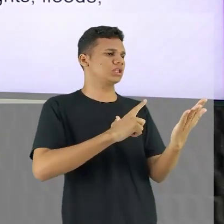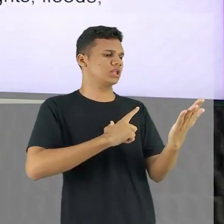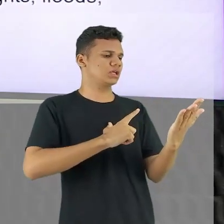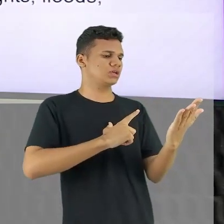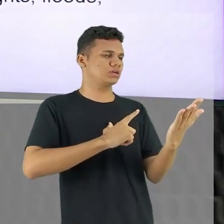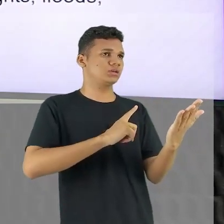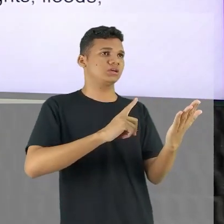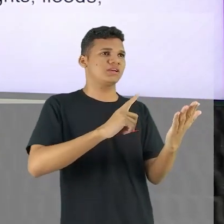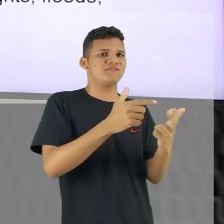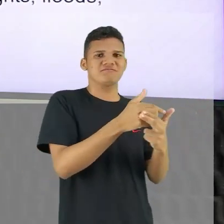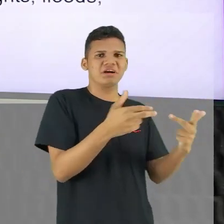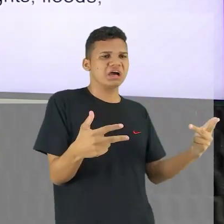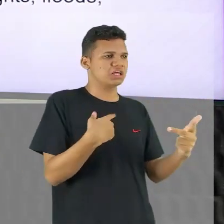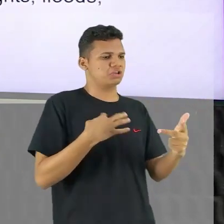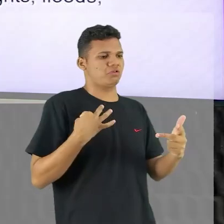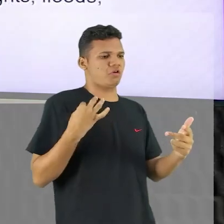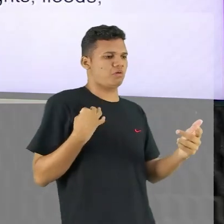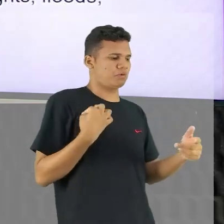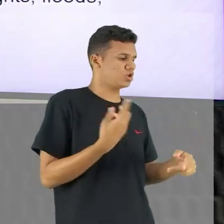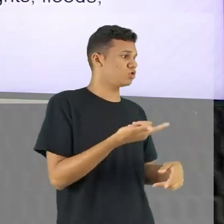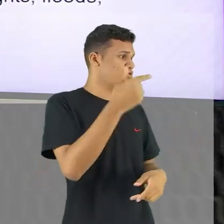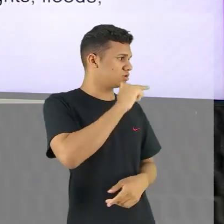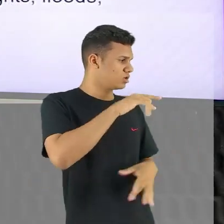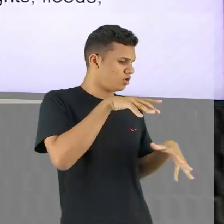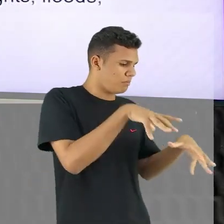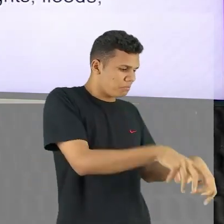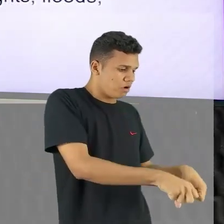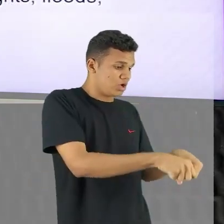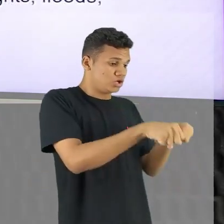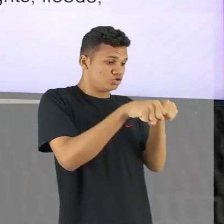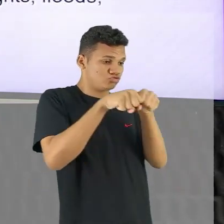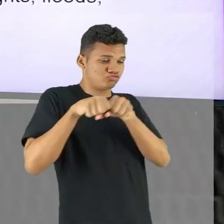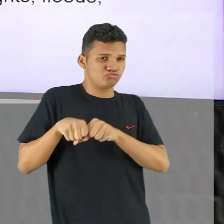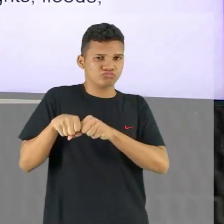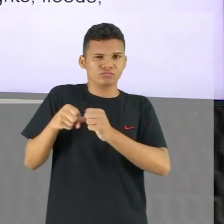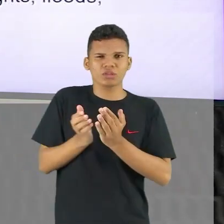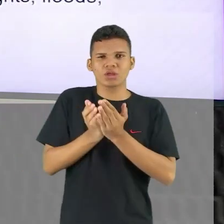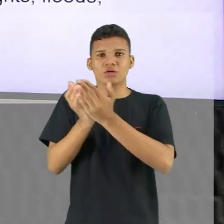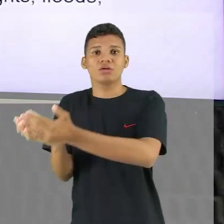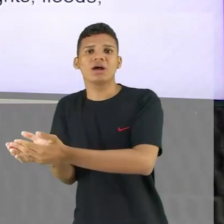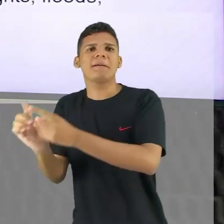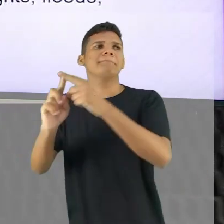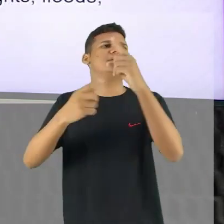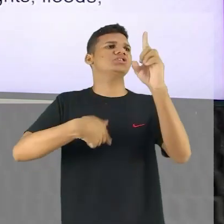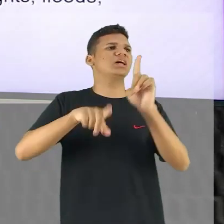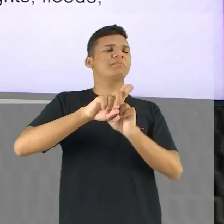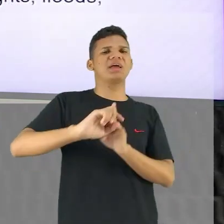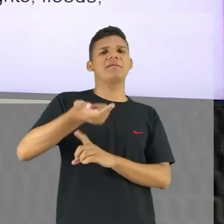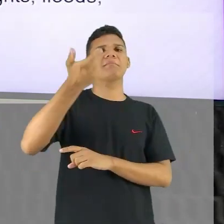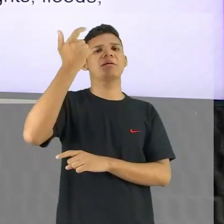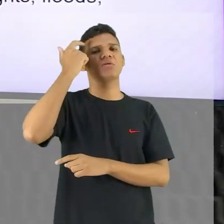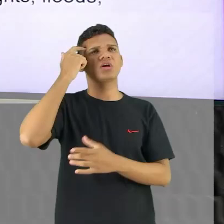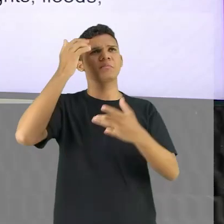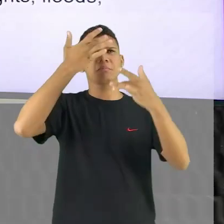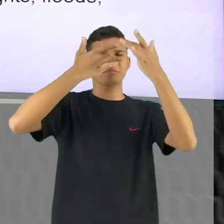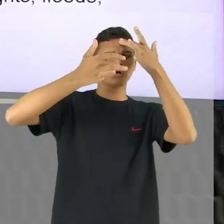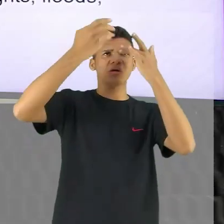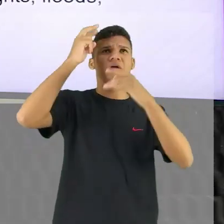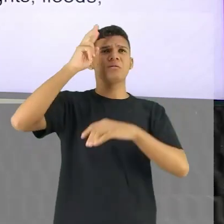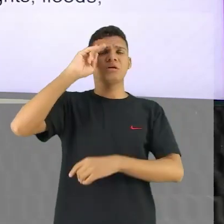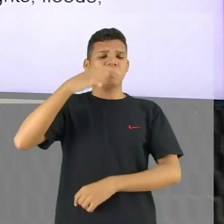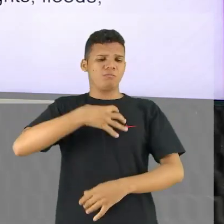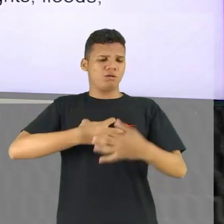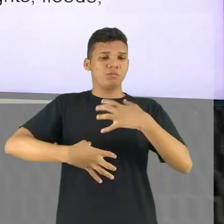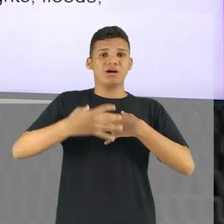posses, vão levar coisas que elas conseguem transportar consigo, e outras coisas são as memórias, são as lembranças, são os sentimentos,